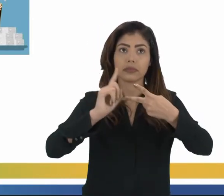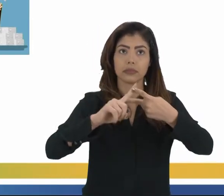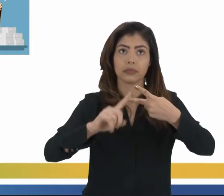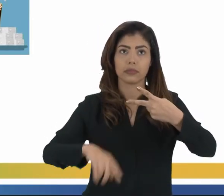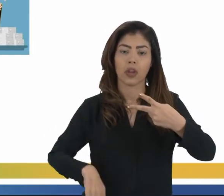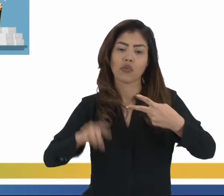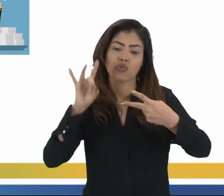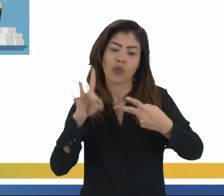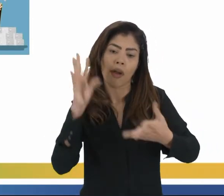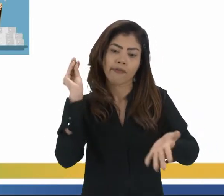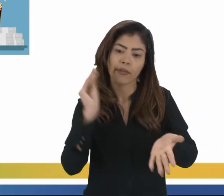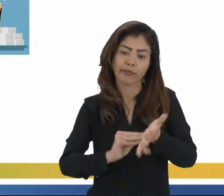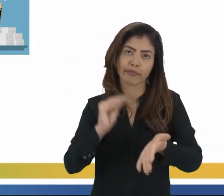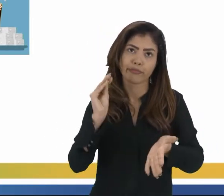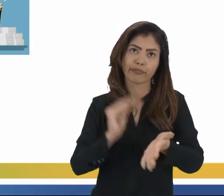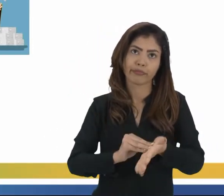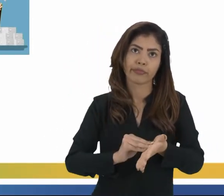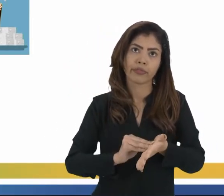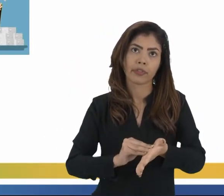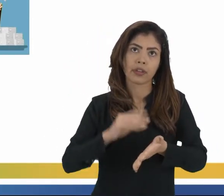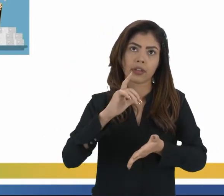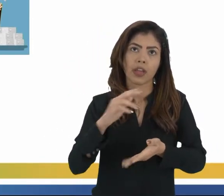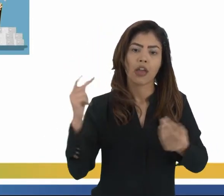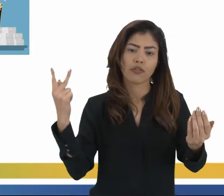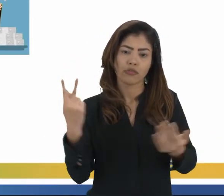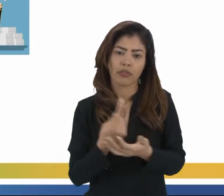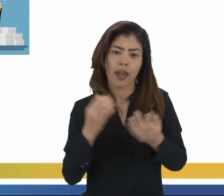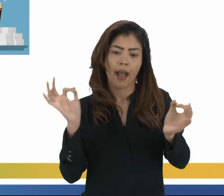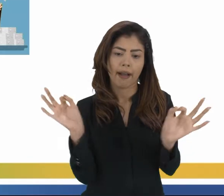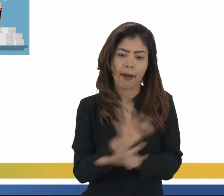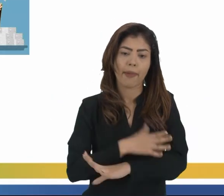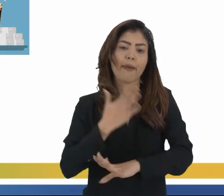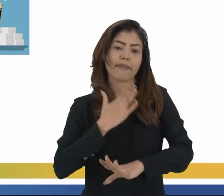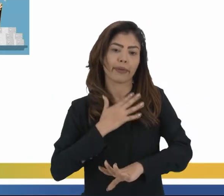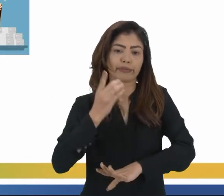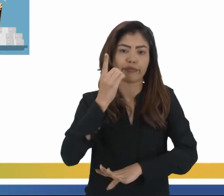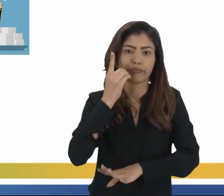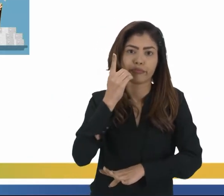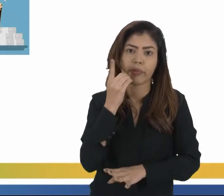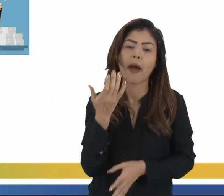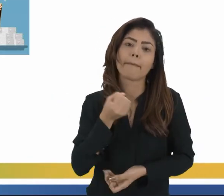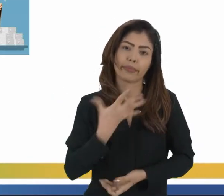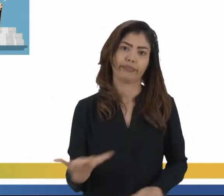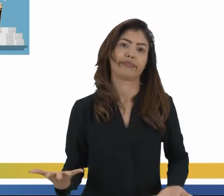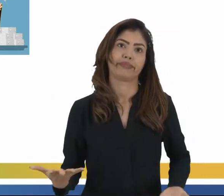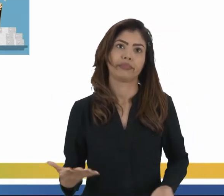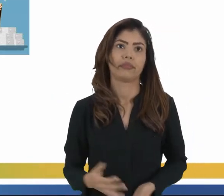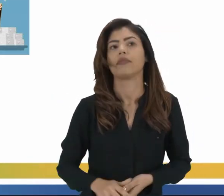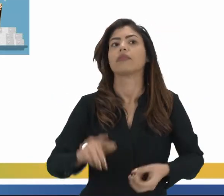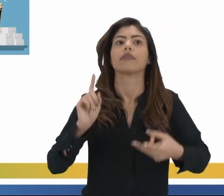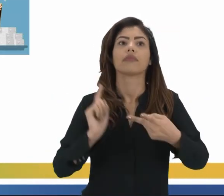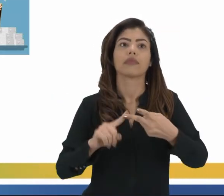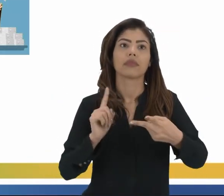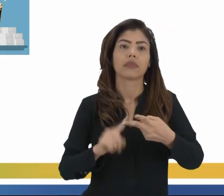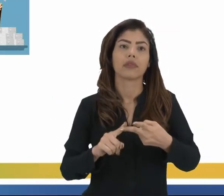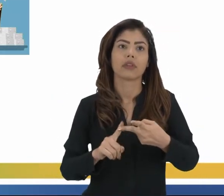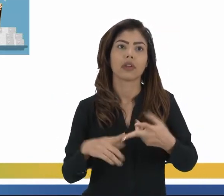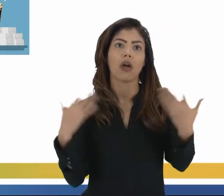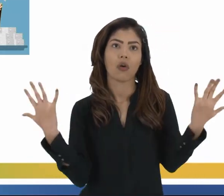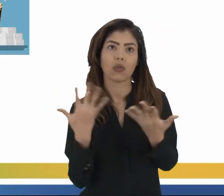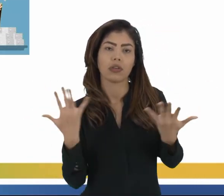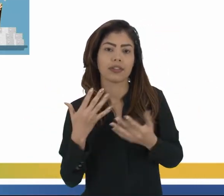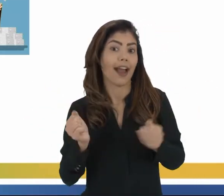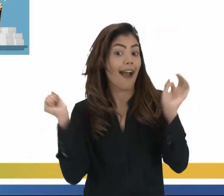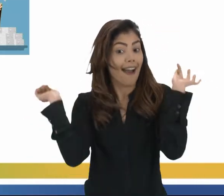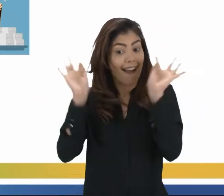solo que me faltaba para cerrar mi dia maravillosamente bien. E uma segunda diz: hoy